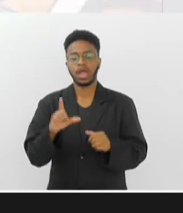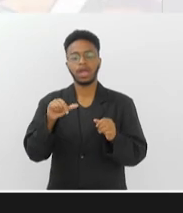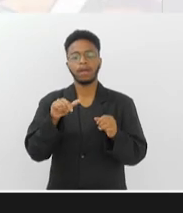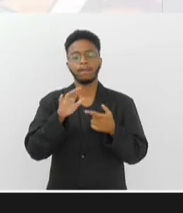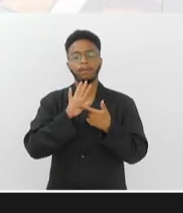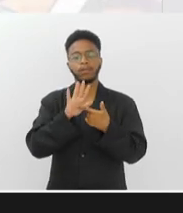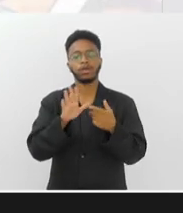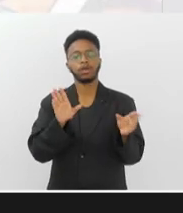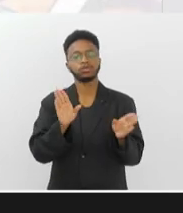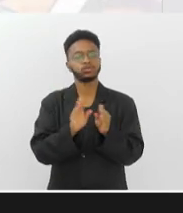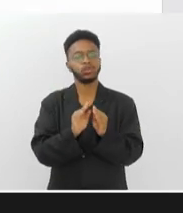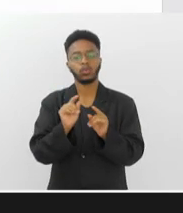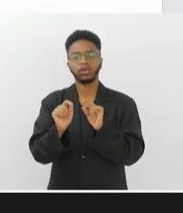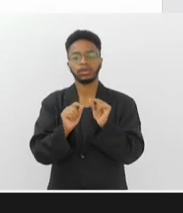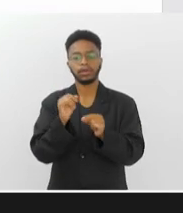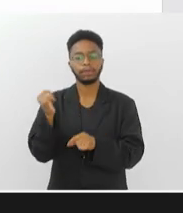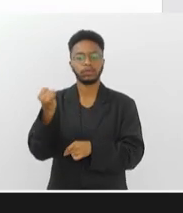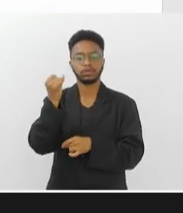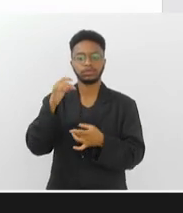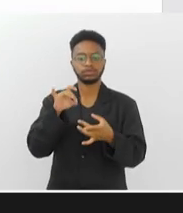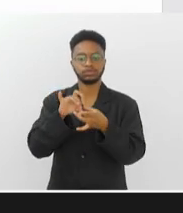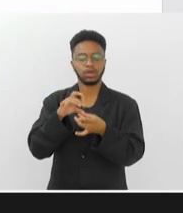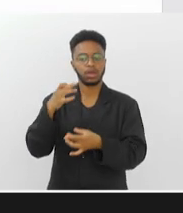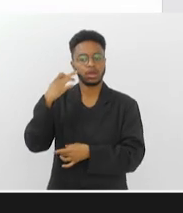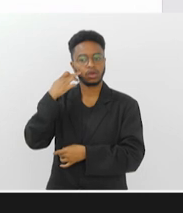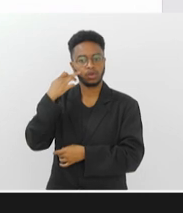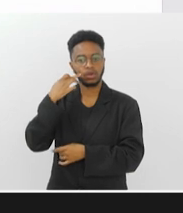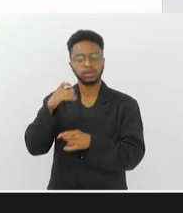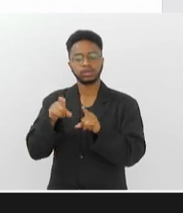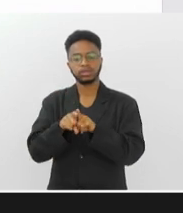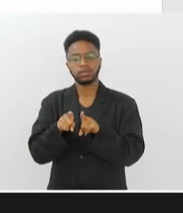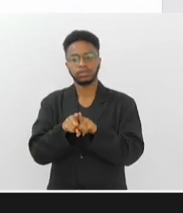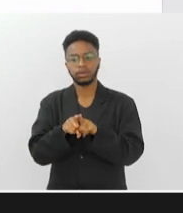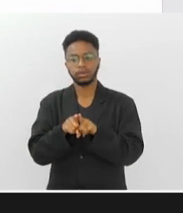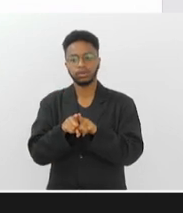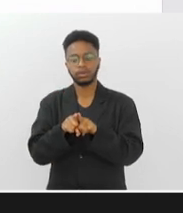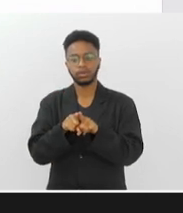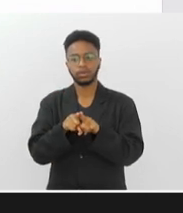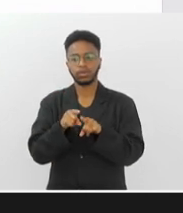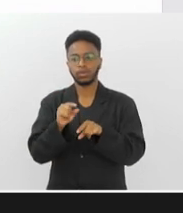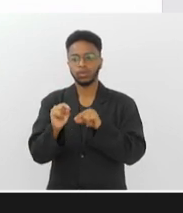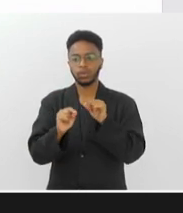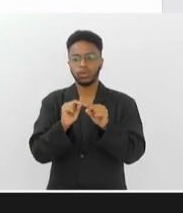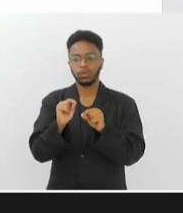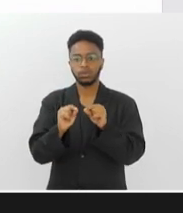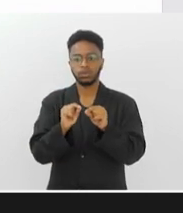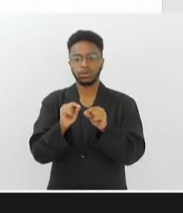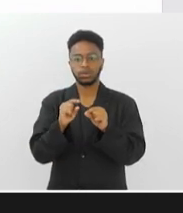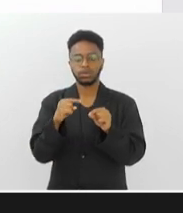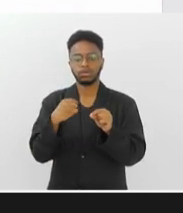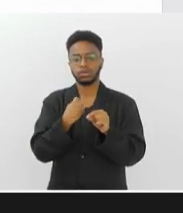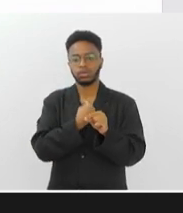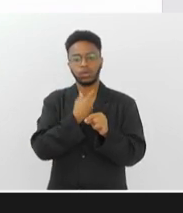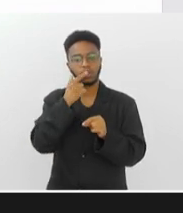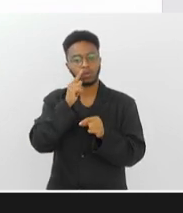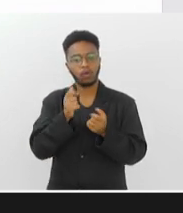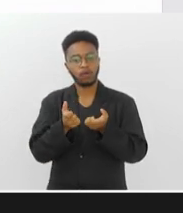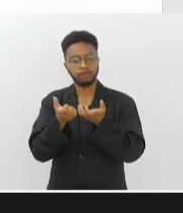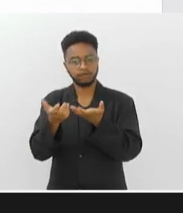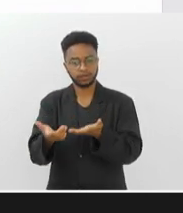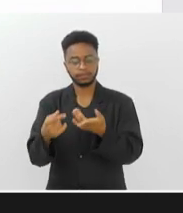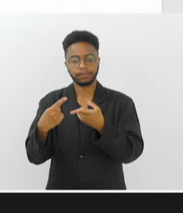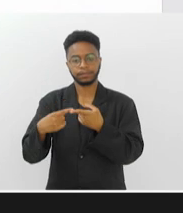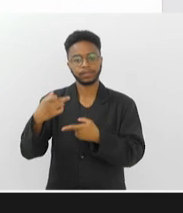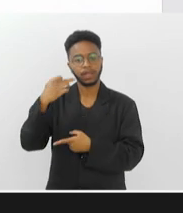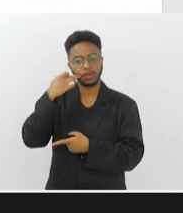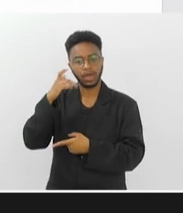daquilo que é a importância de Angola e daquilo que é aquilo que temos para oferecer. Ou seja, Angola como